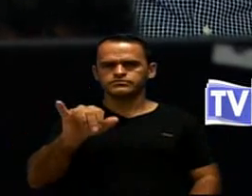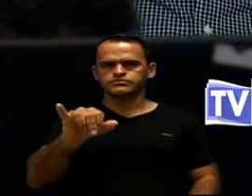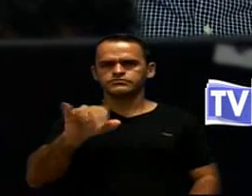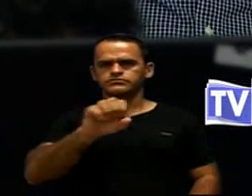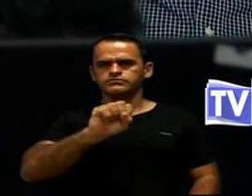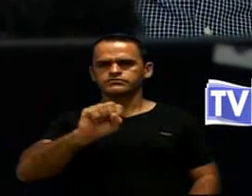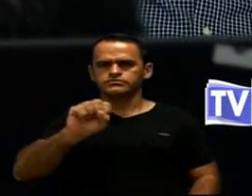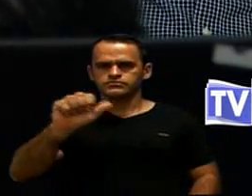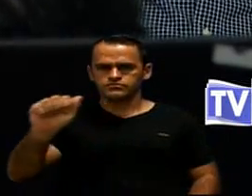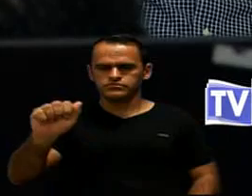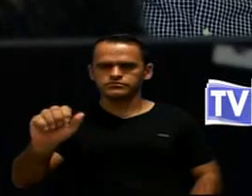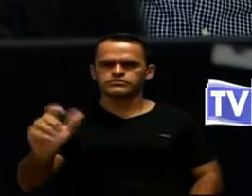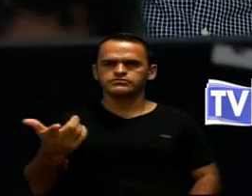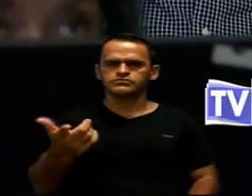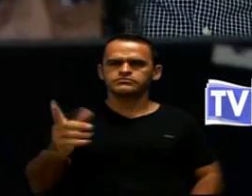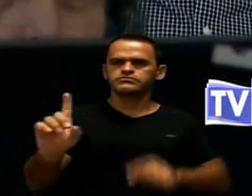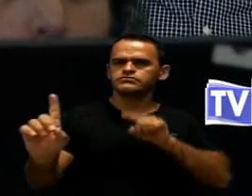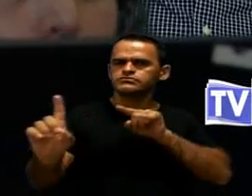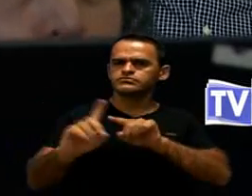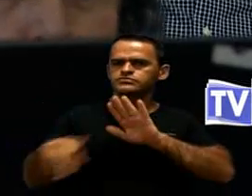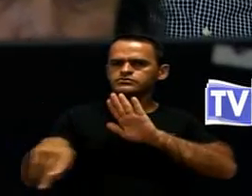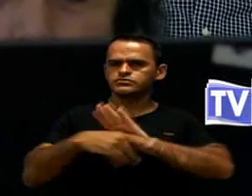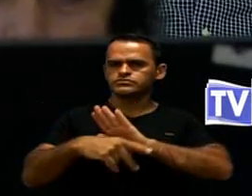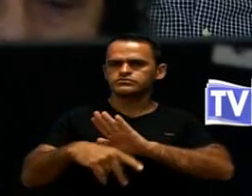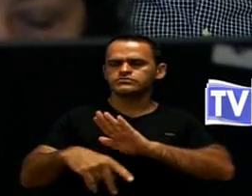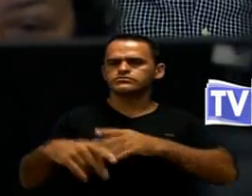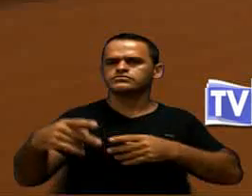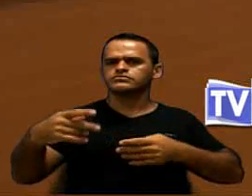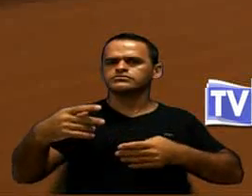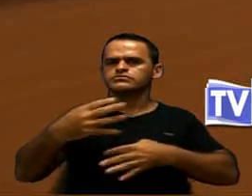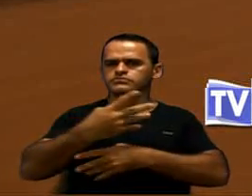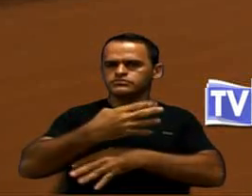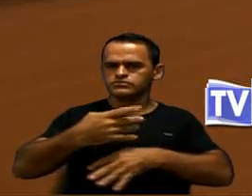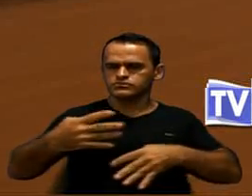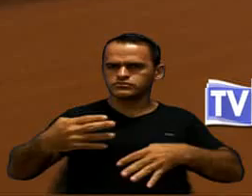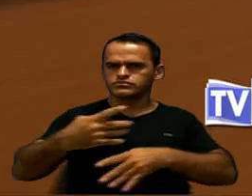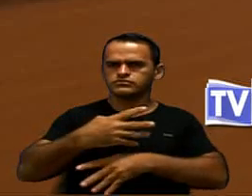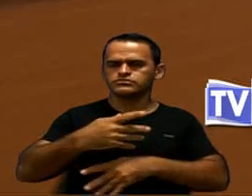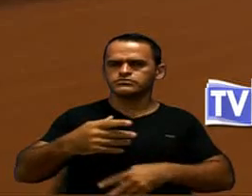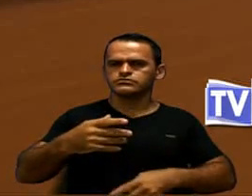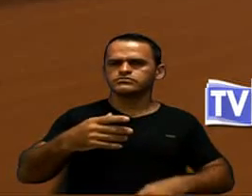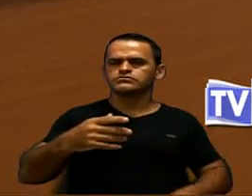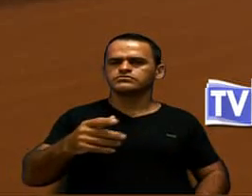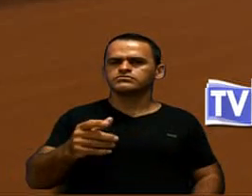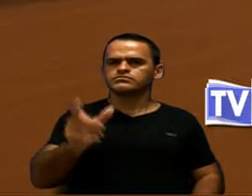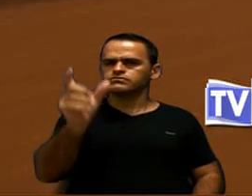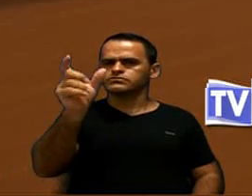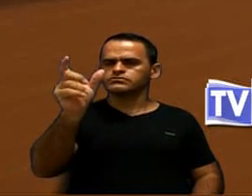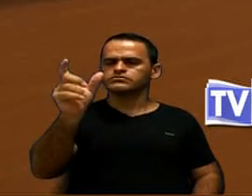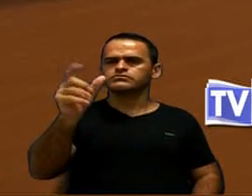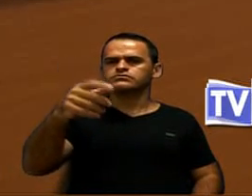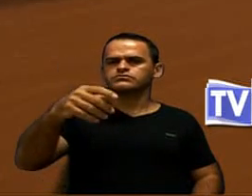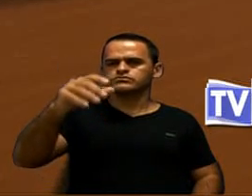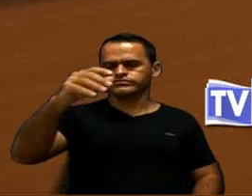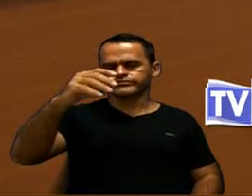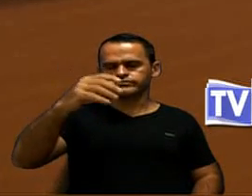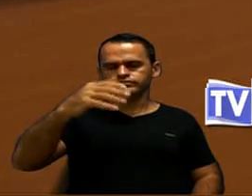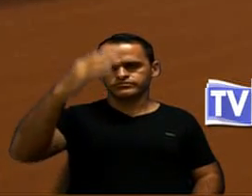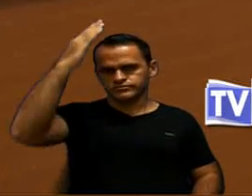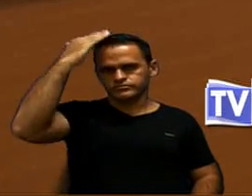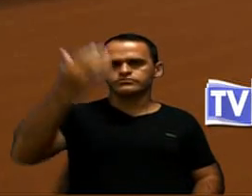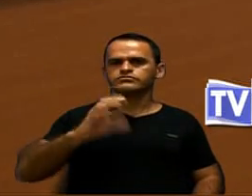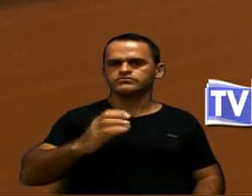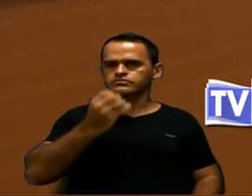é... uma cidade, ela é moradora de uma cidade que nós temos como uma cidade modelo, cidade de Curitiba, está nos visitando. Obrigado por